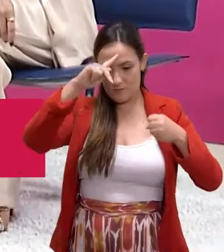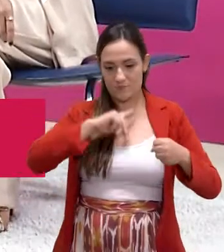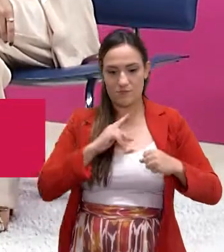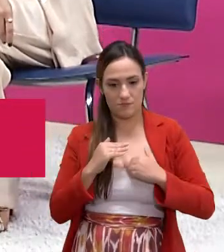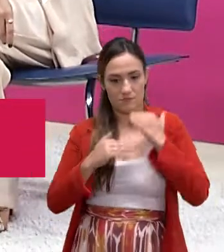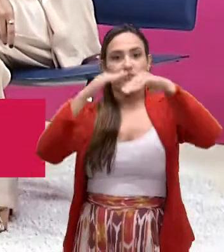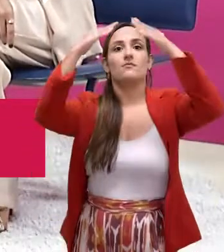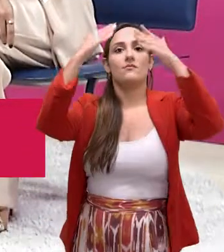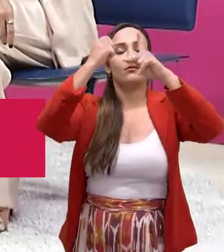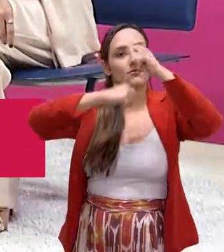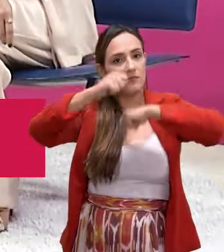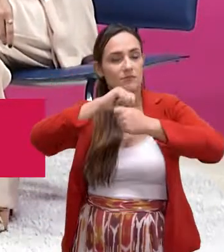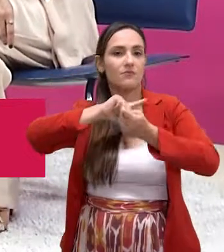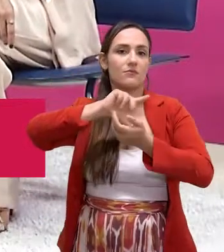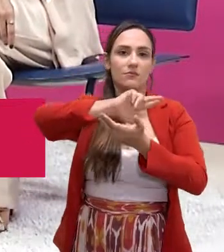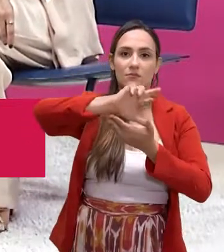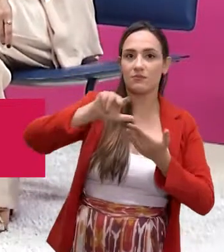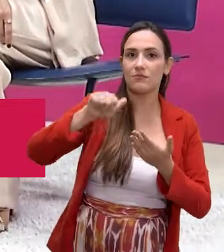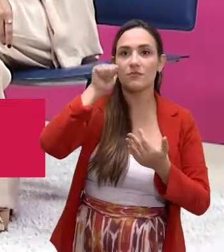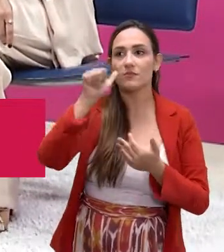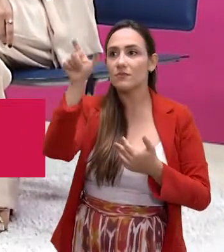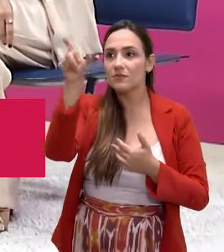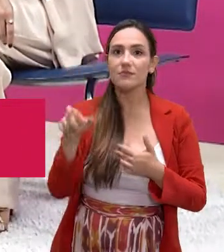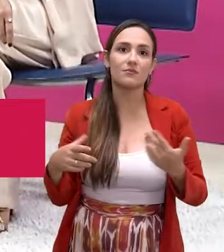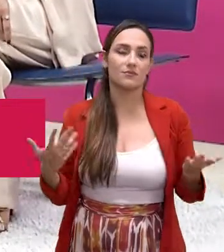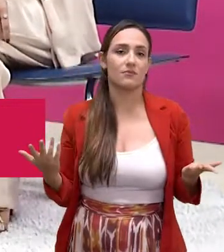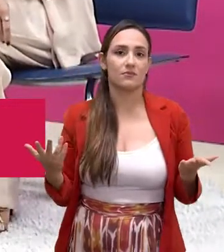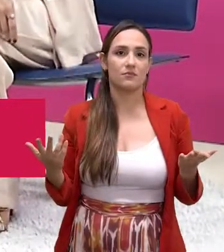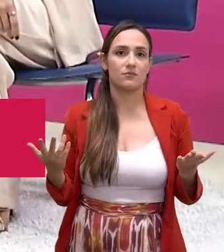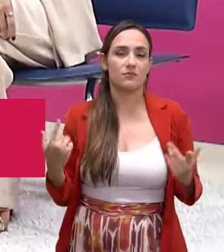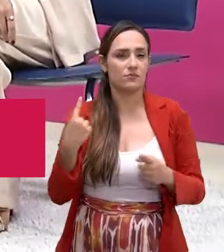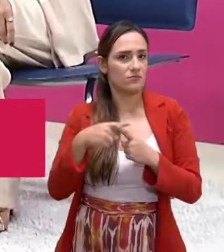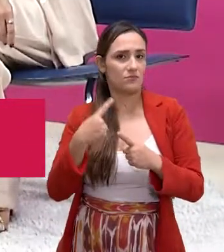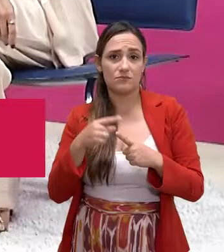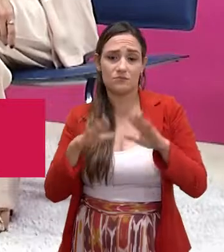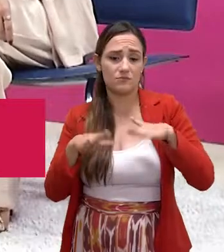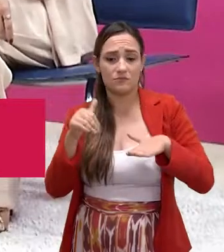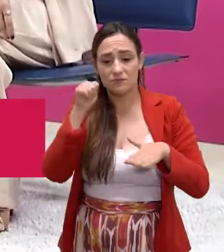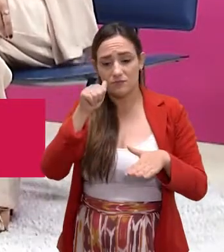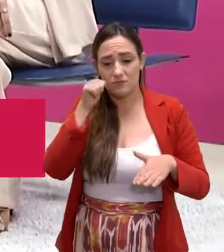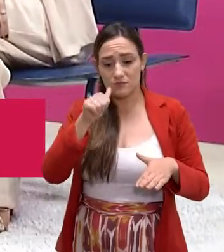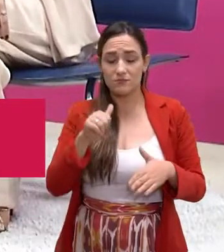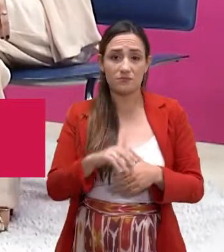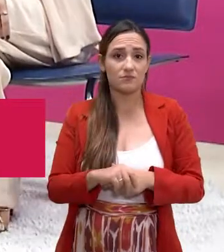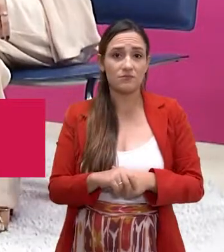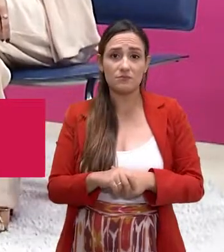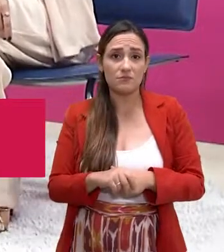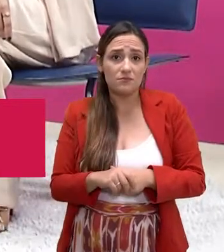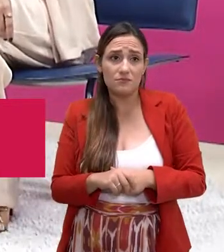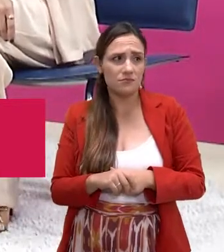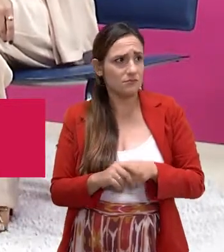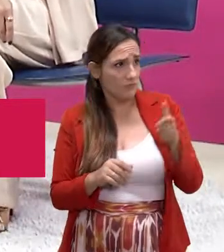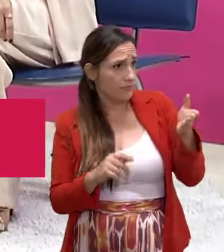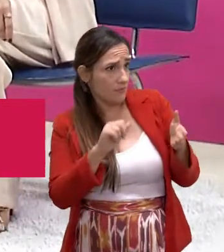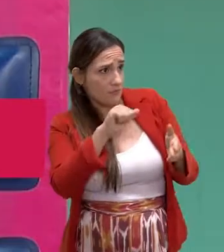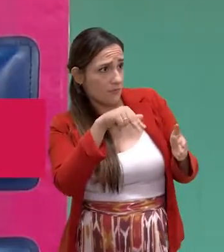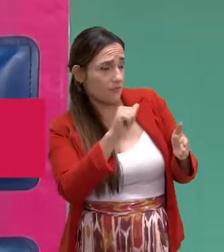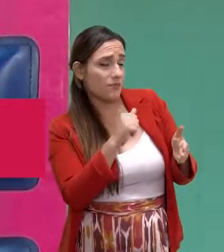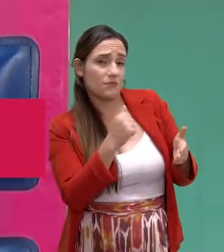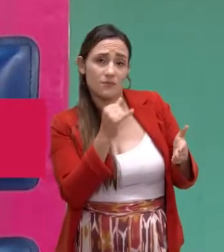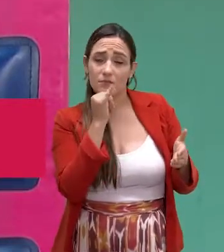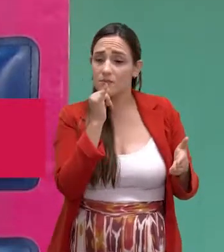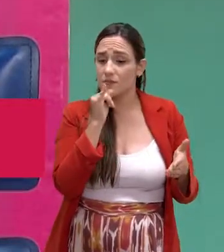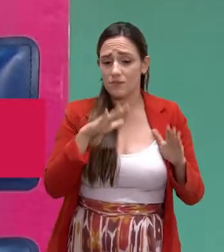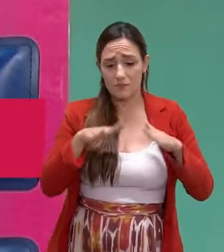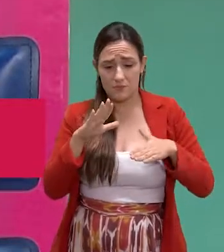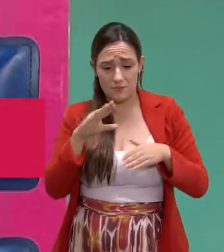social, econômico dessa mulher, né? Que muitas vezes não está no nosso meio, né, Ana? Não está, às vezes, no nosso dia a dia, ou até